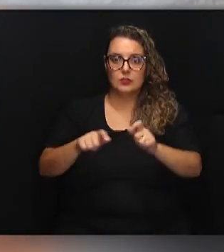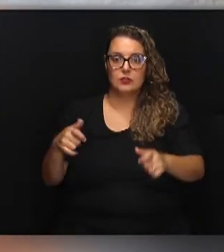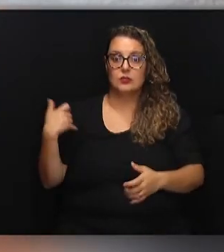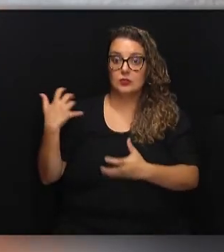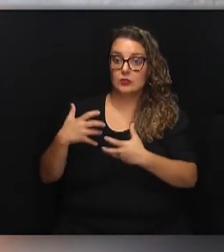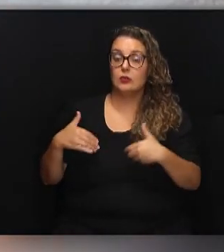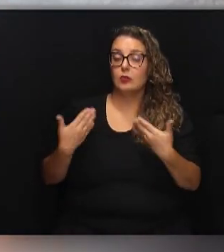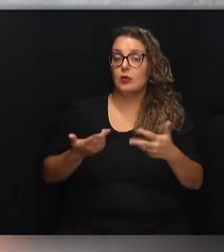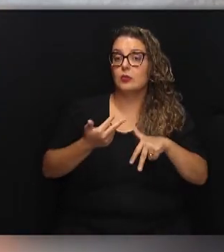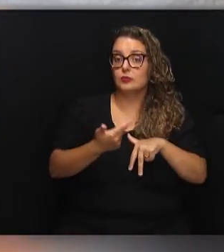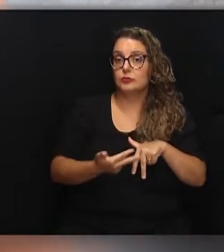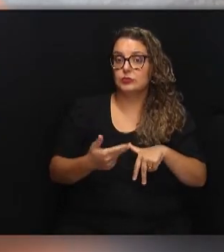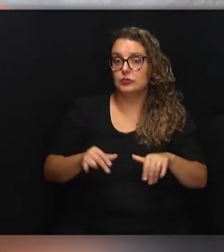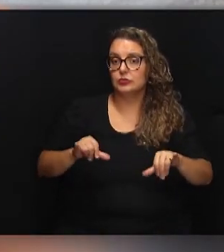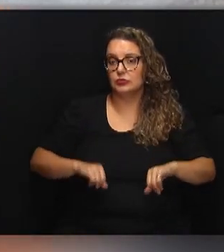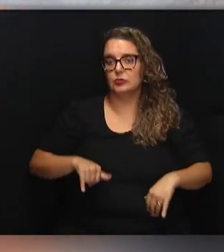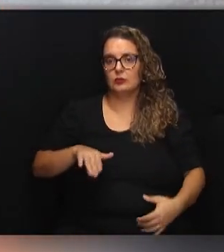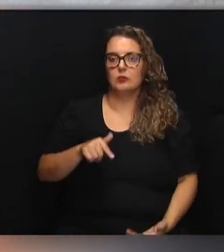gênero que mais sofre?